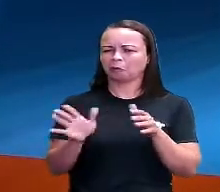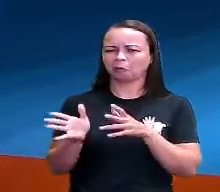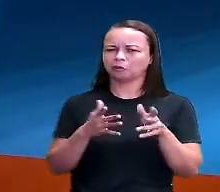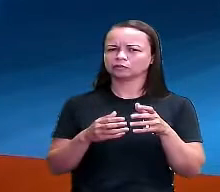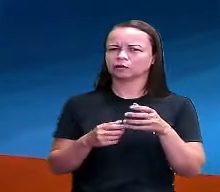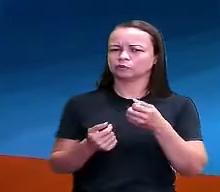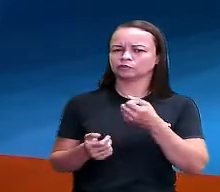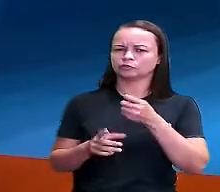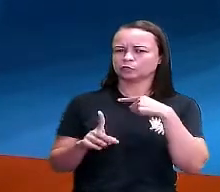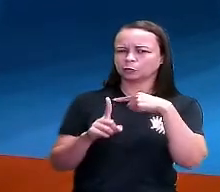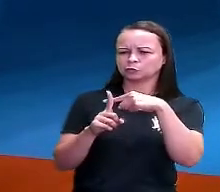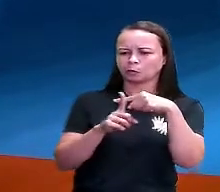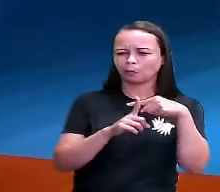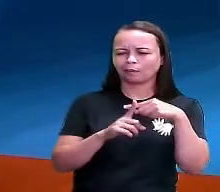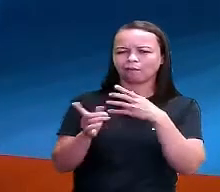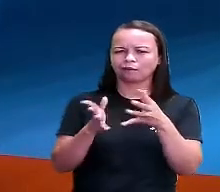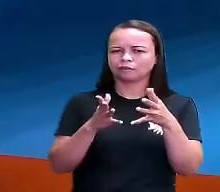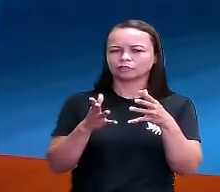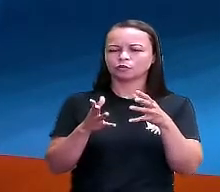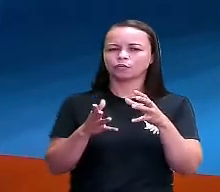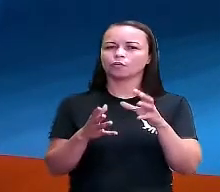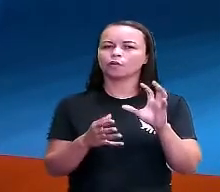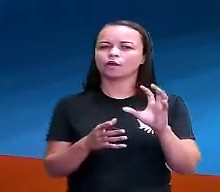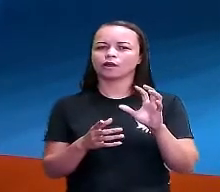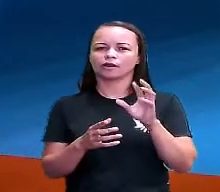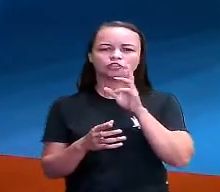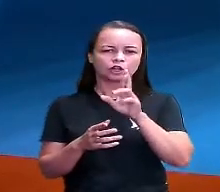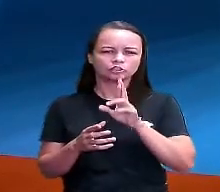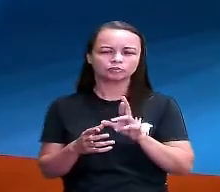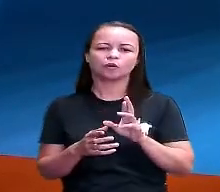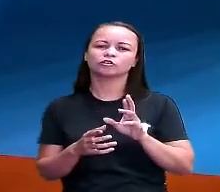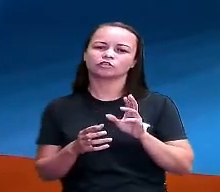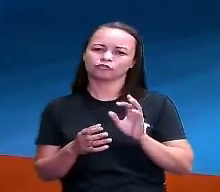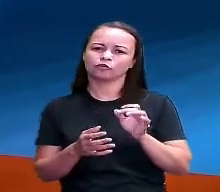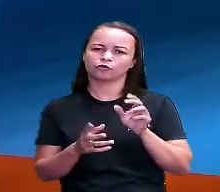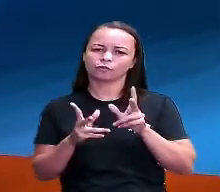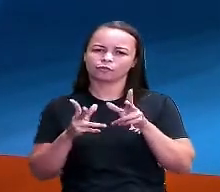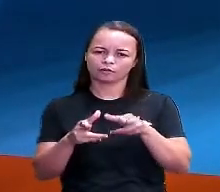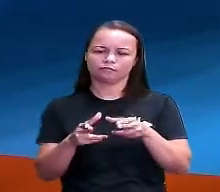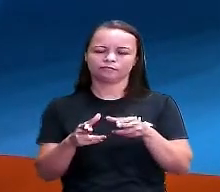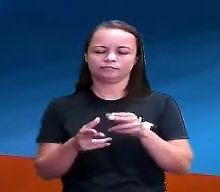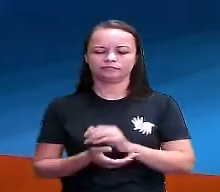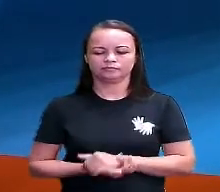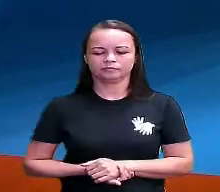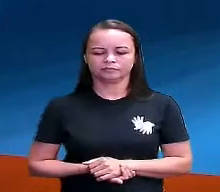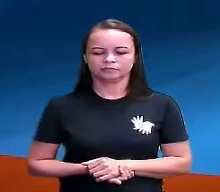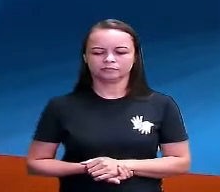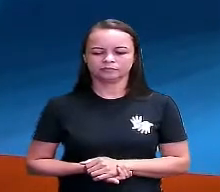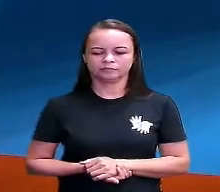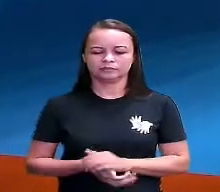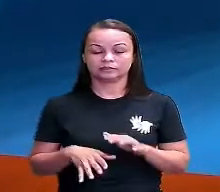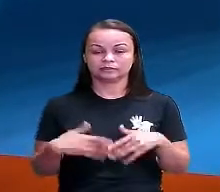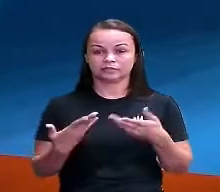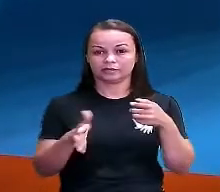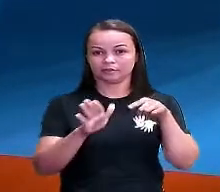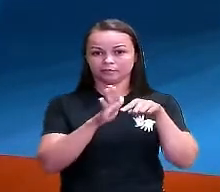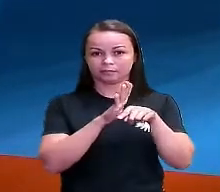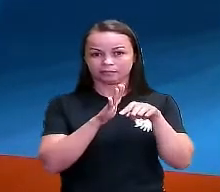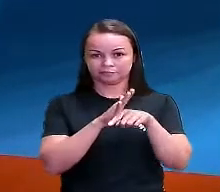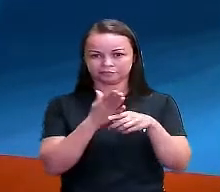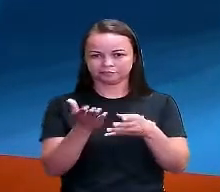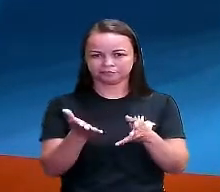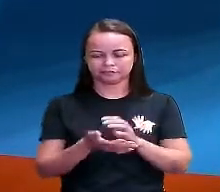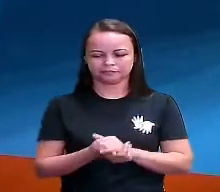que eu somei, os resultados foram o mesmo, né? E aí, a nossa perguntinha.